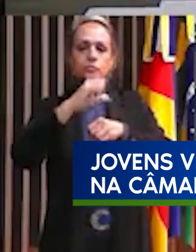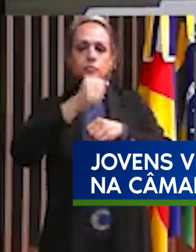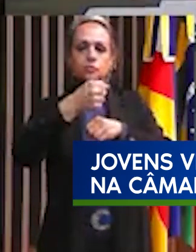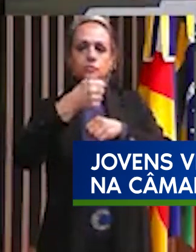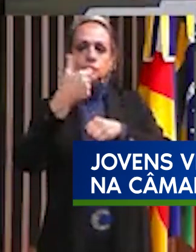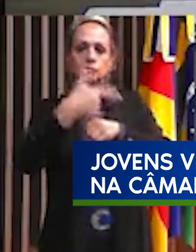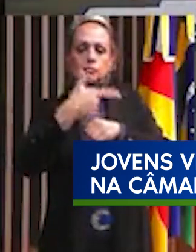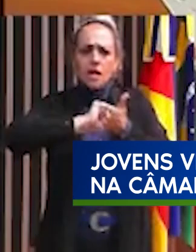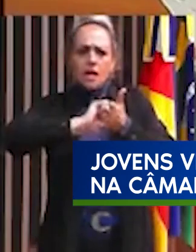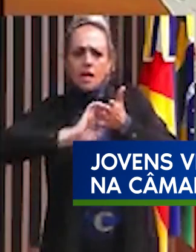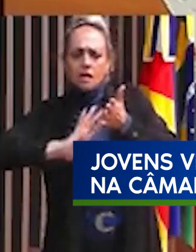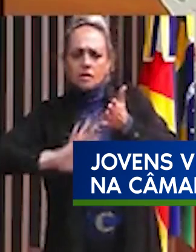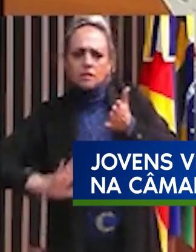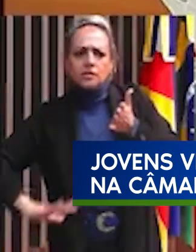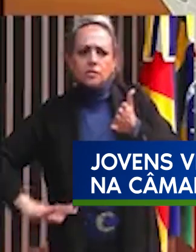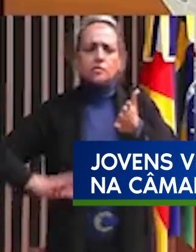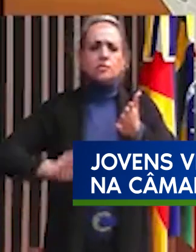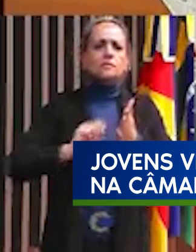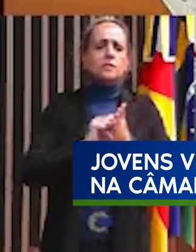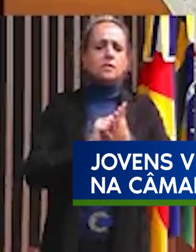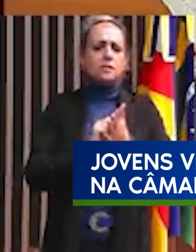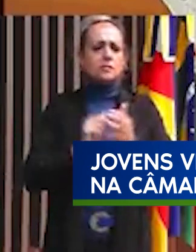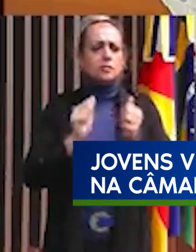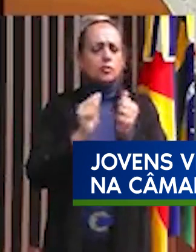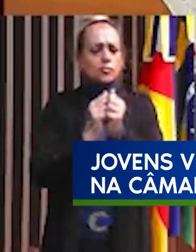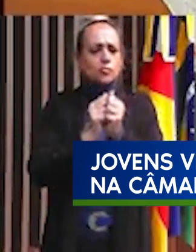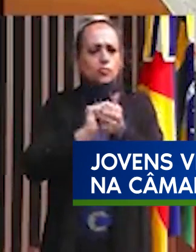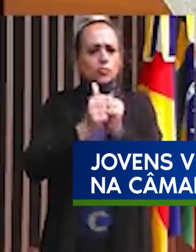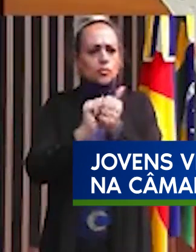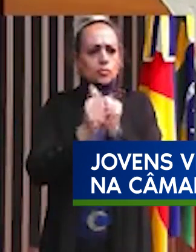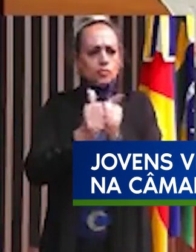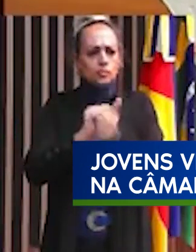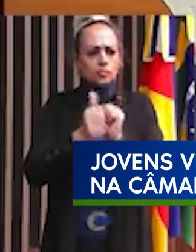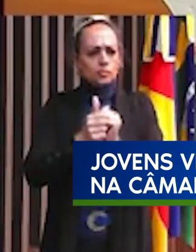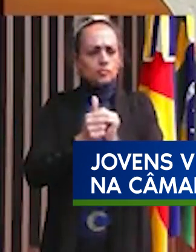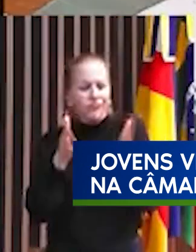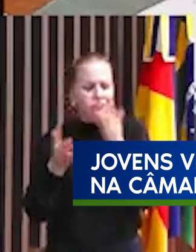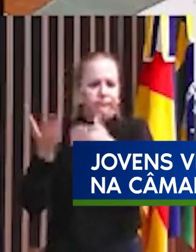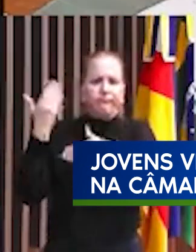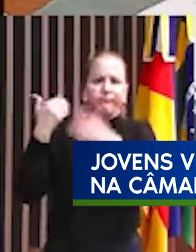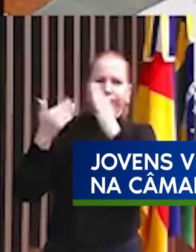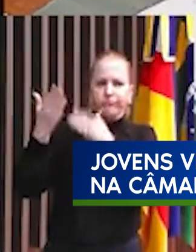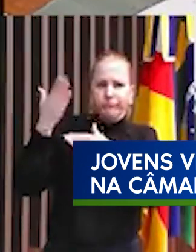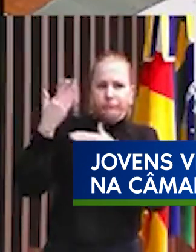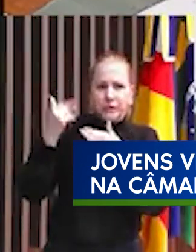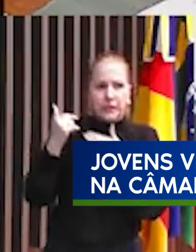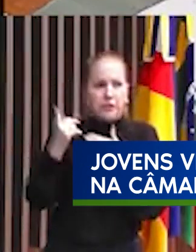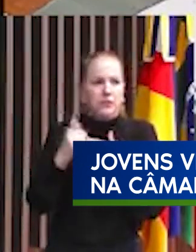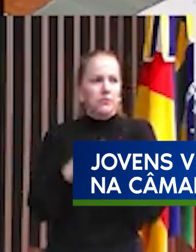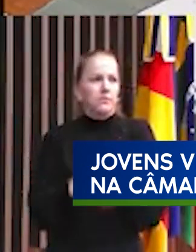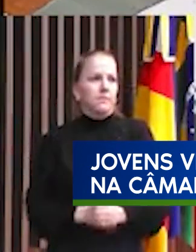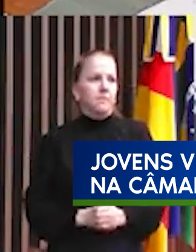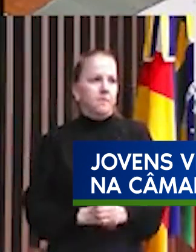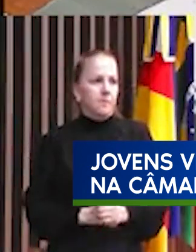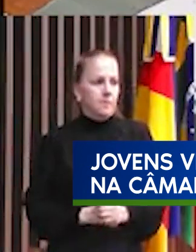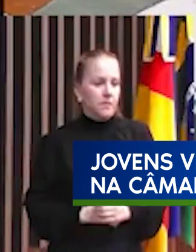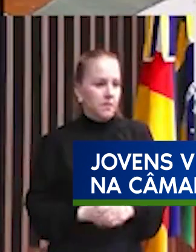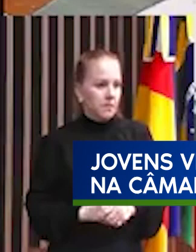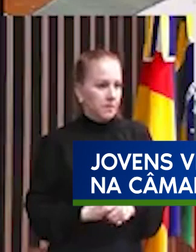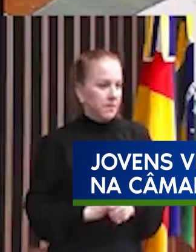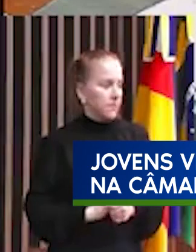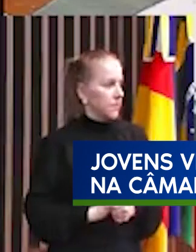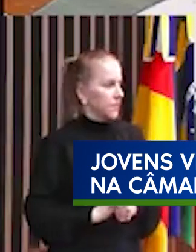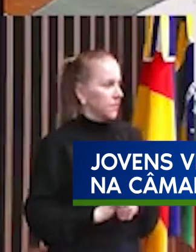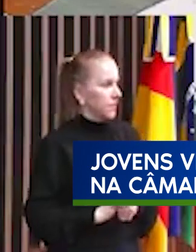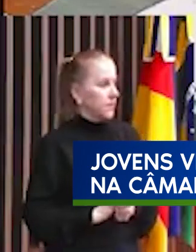Alves foram apresentadas indicações além de requerimentos pedidos de informação projetos de lei e anti